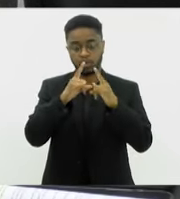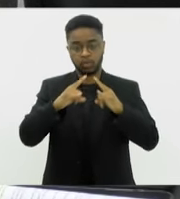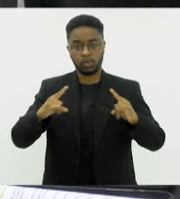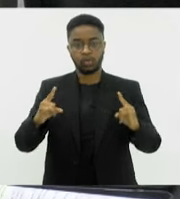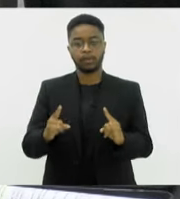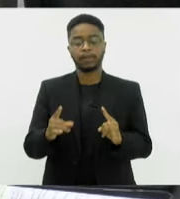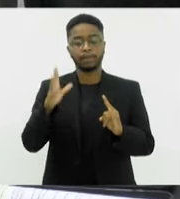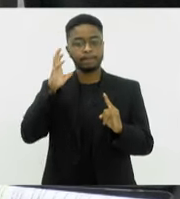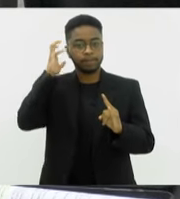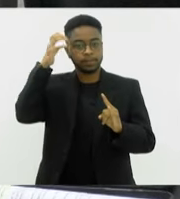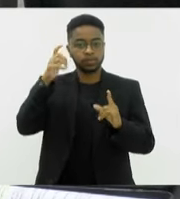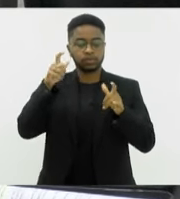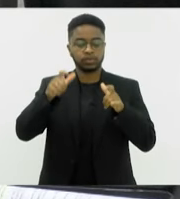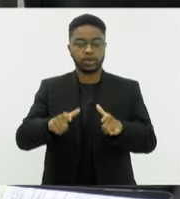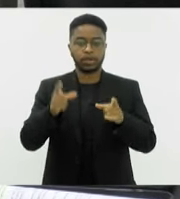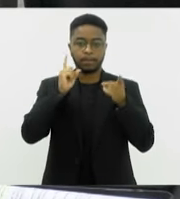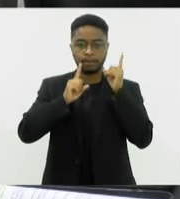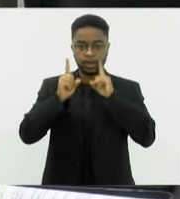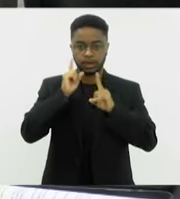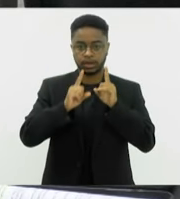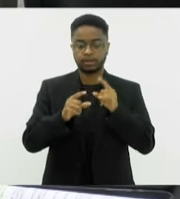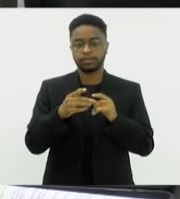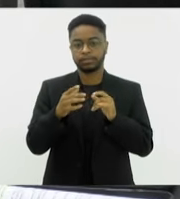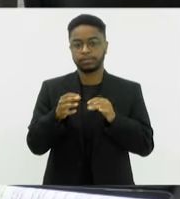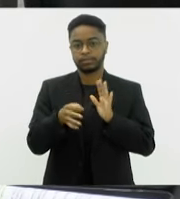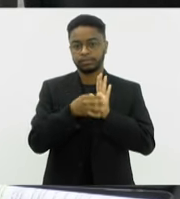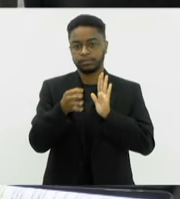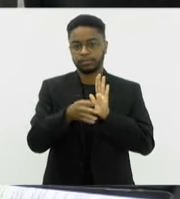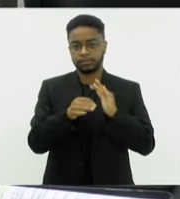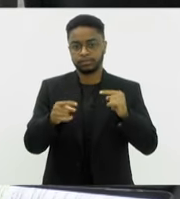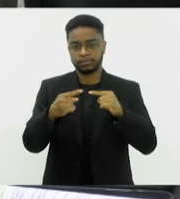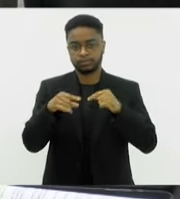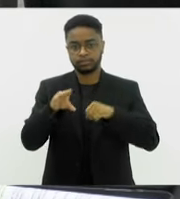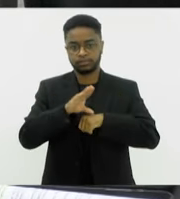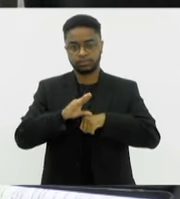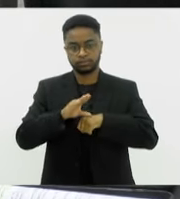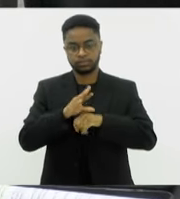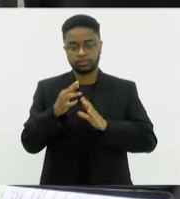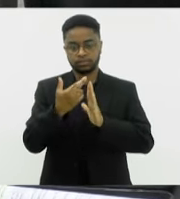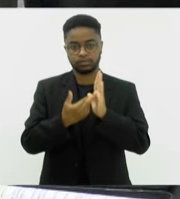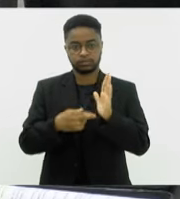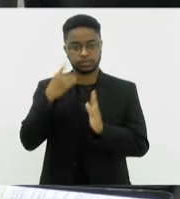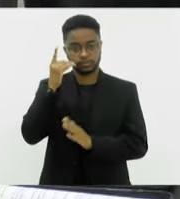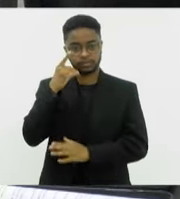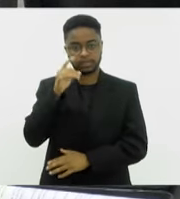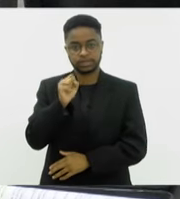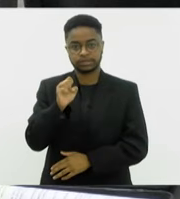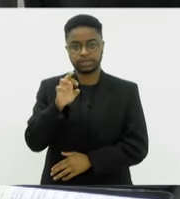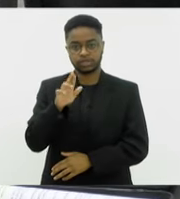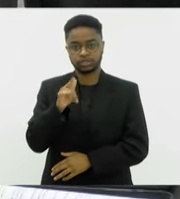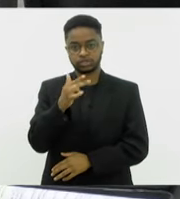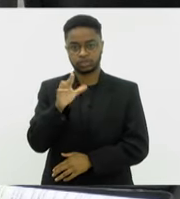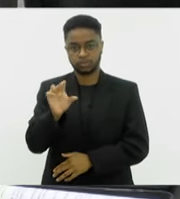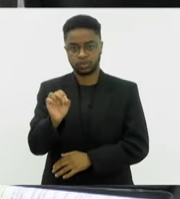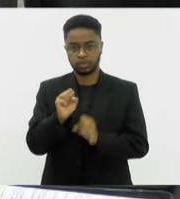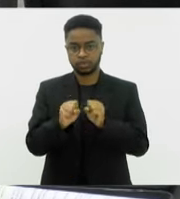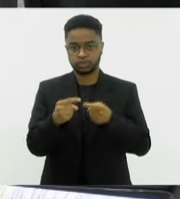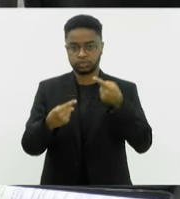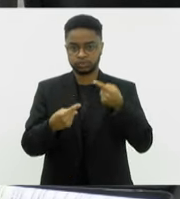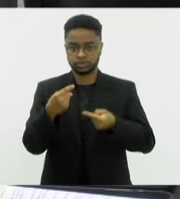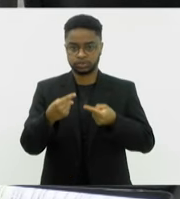localizada no município de Maricá. Parecer é pela constitucionalidade de relatoria do deputado doutor Serginho. Em